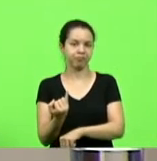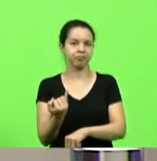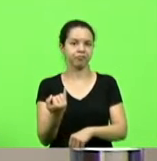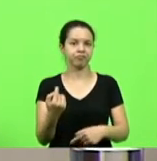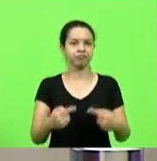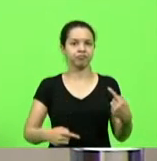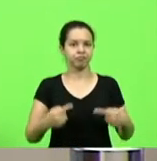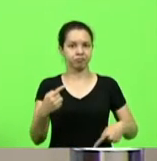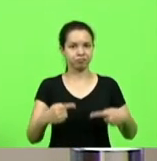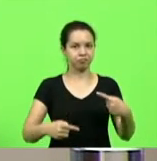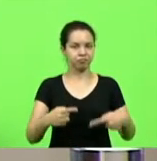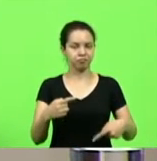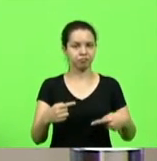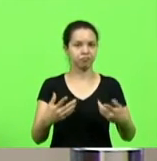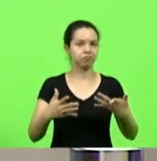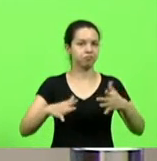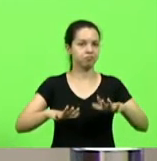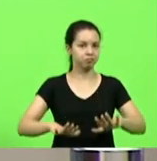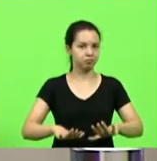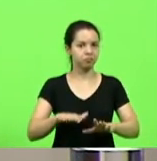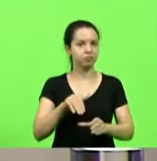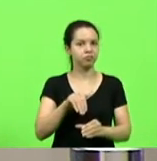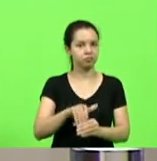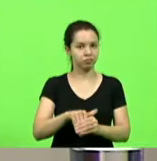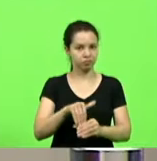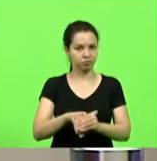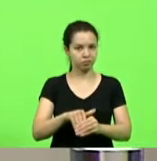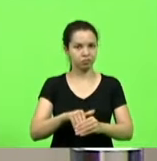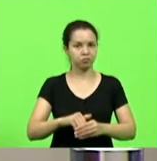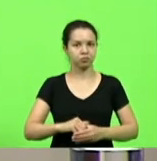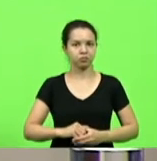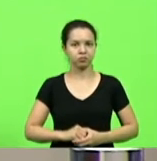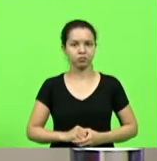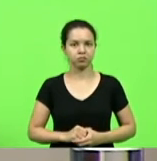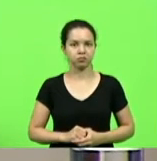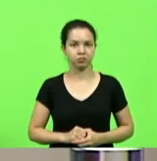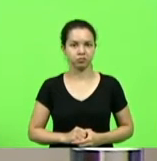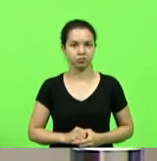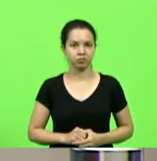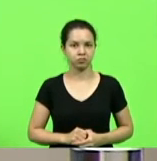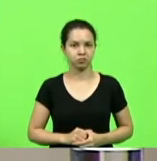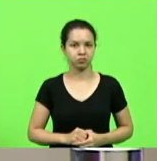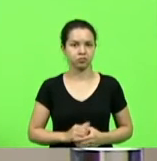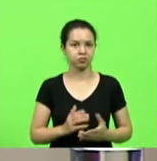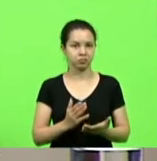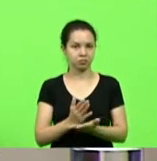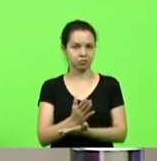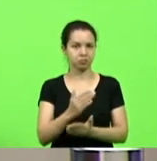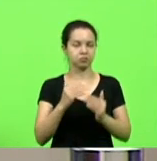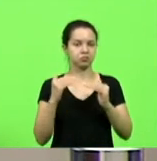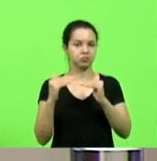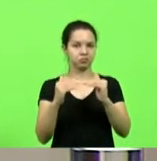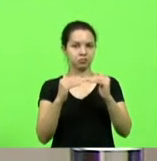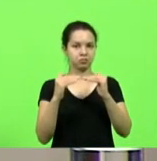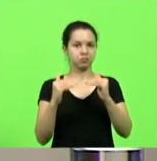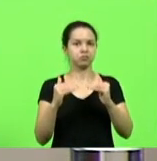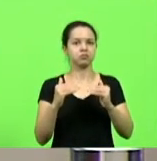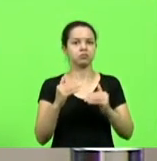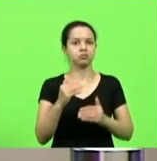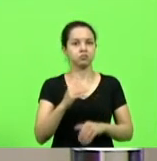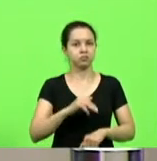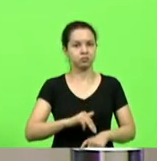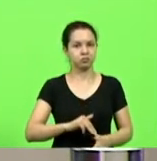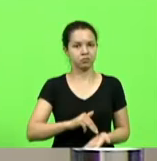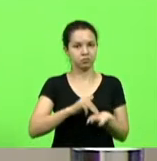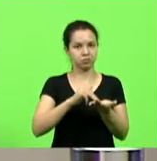quem queira discutir, em votação. Deputados que aprovam, permaneçam como se encontram. Aprovado por unanimidade. Moção 402,